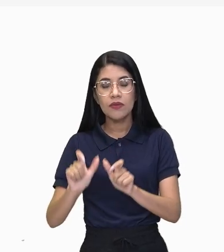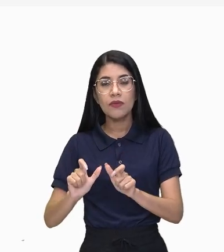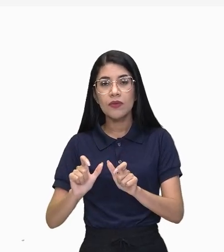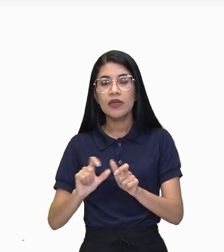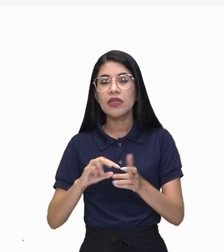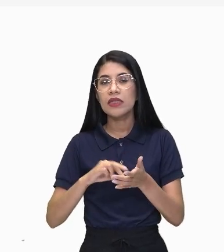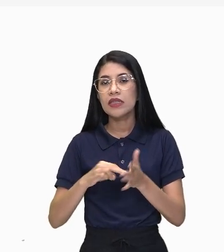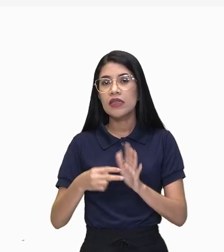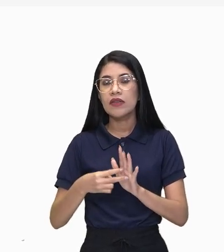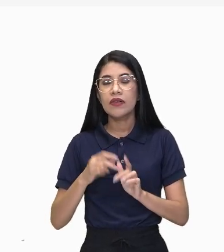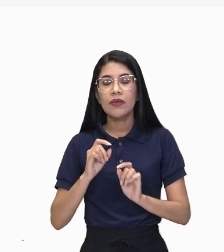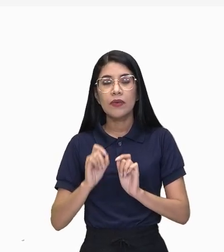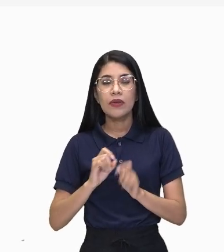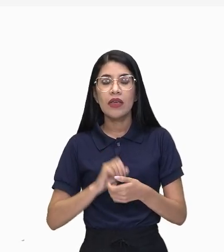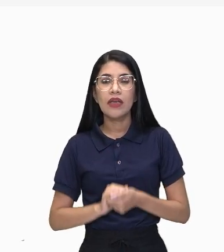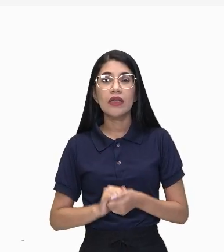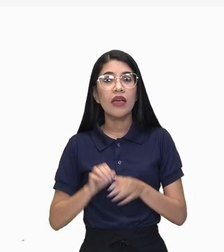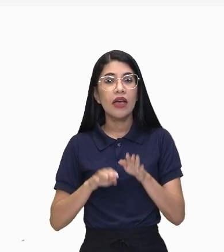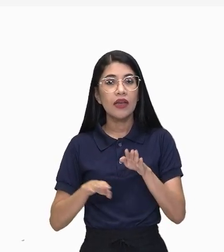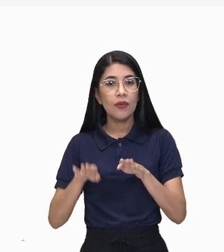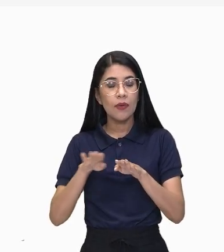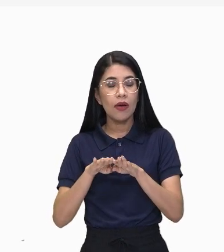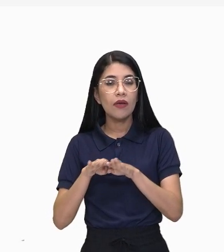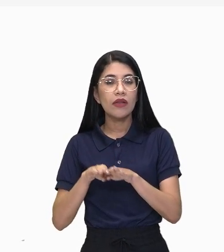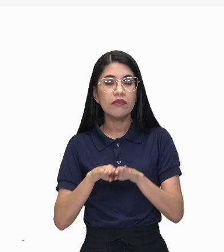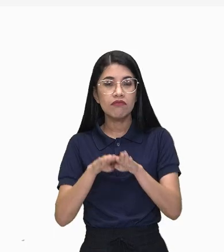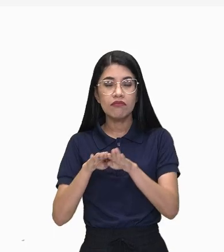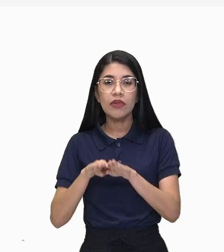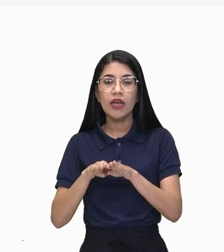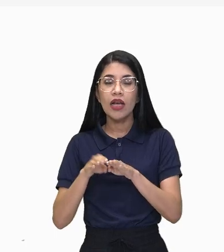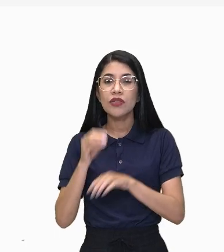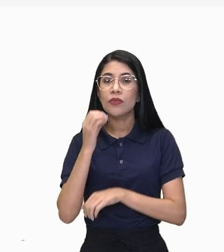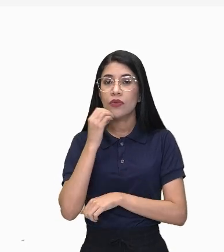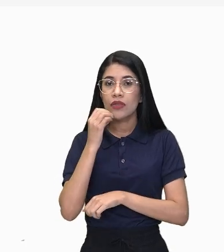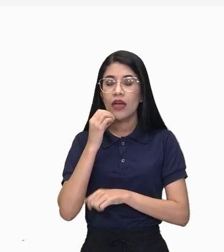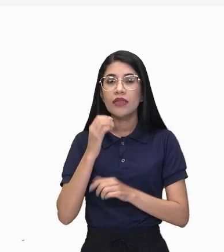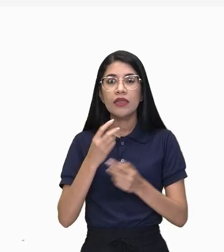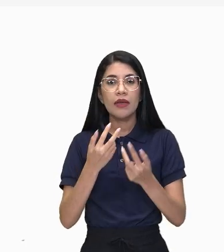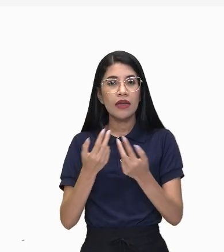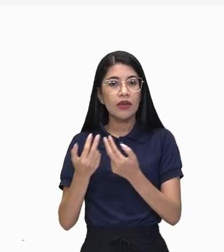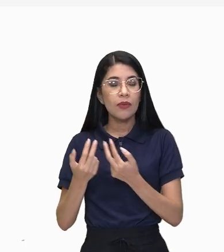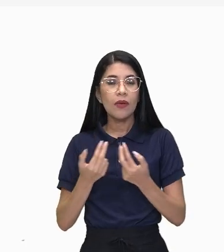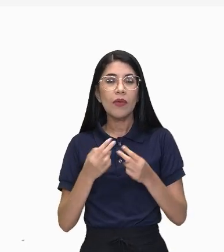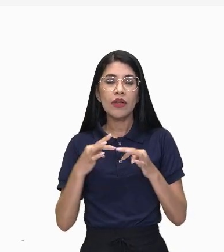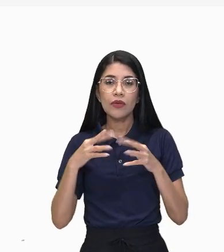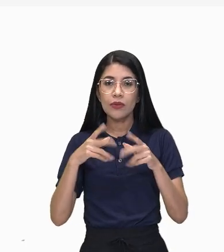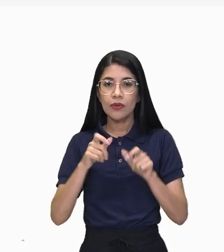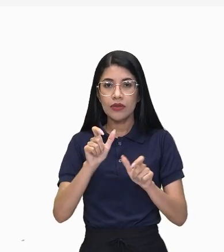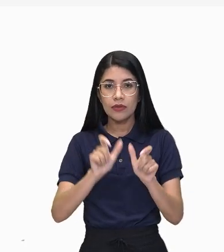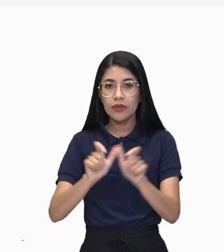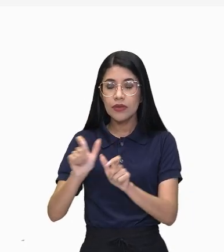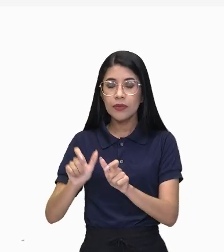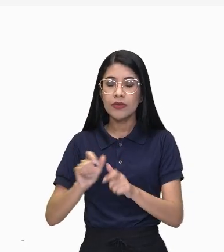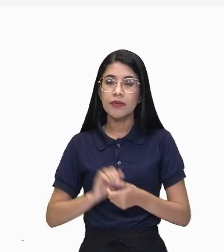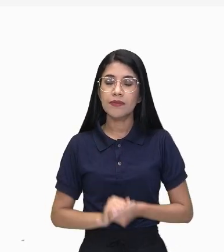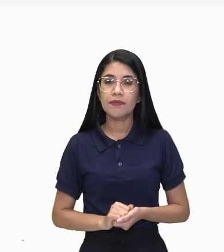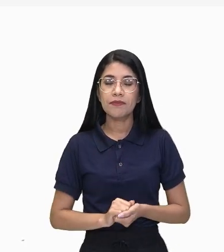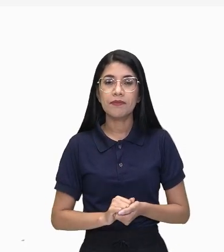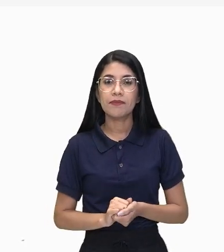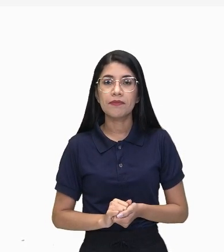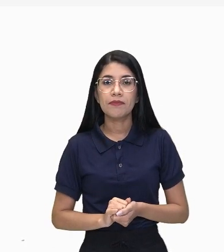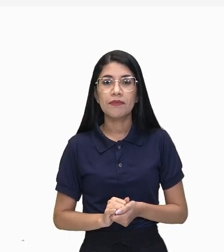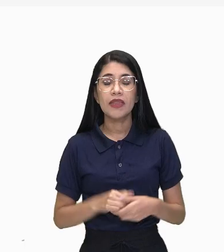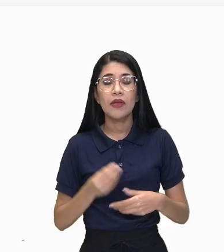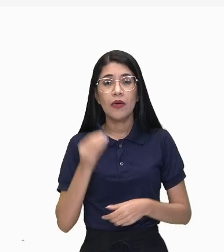a distribuição, a igualdade, a oportunidade também tem que ser para todos. Essa é uma busca aí, essa é